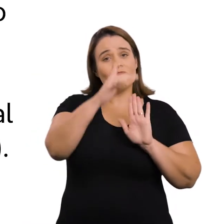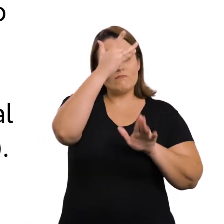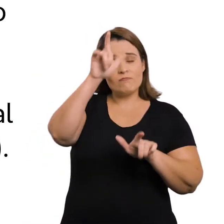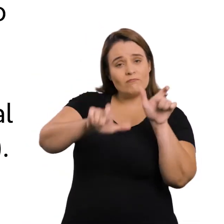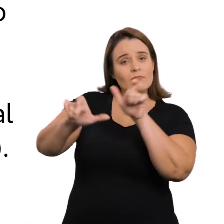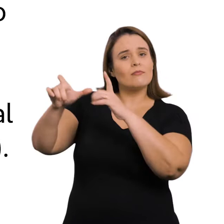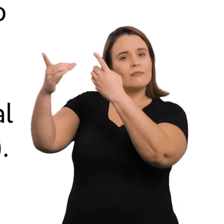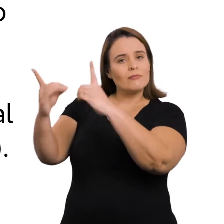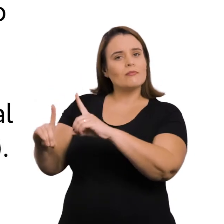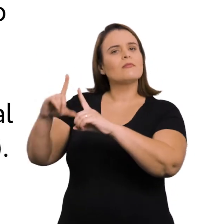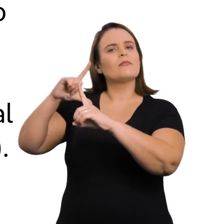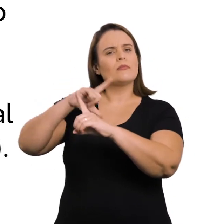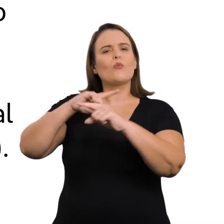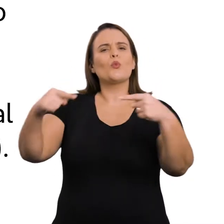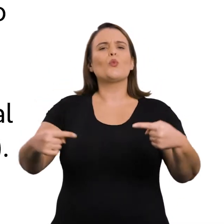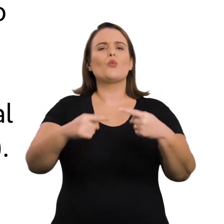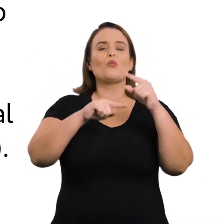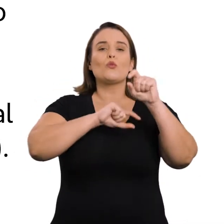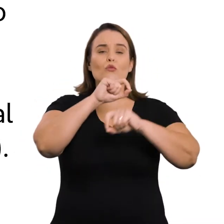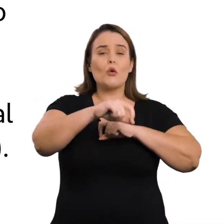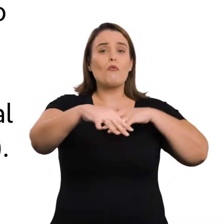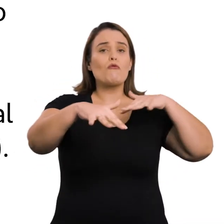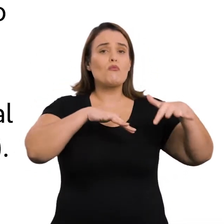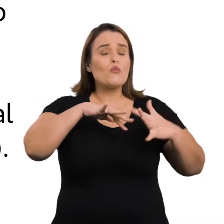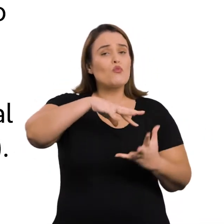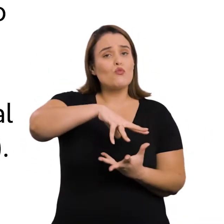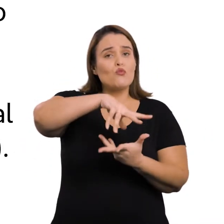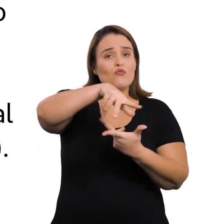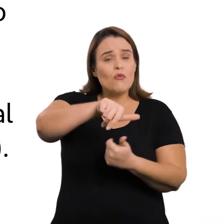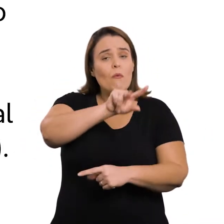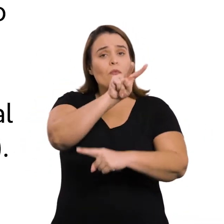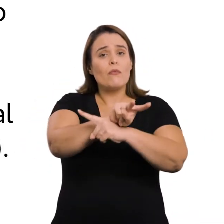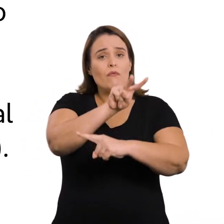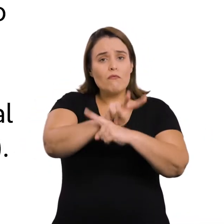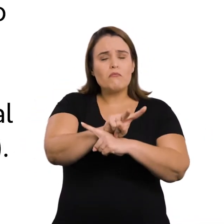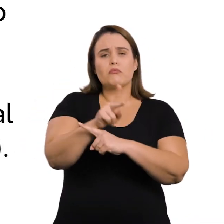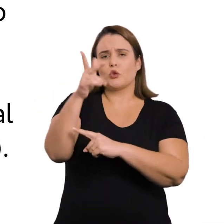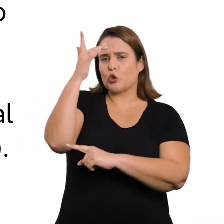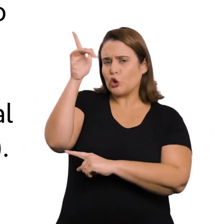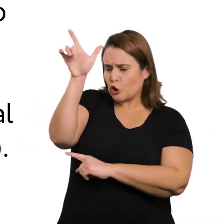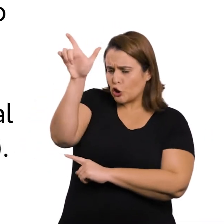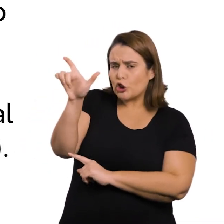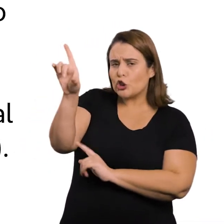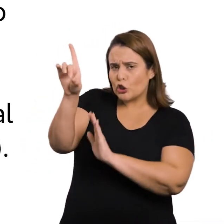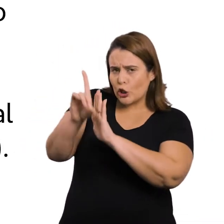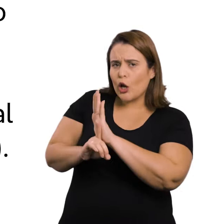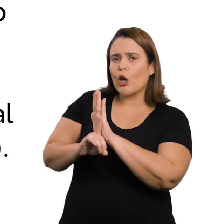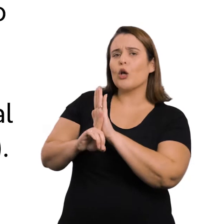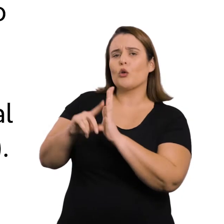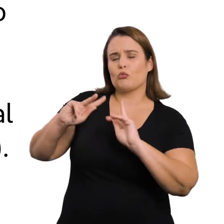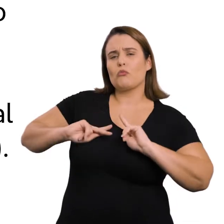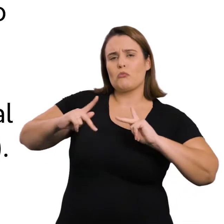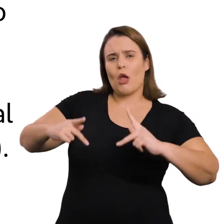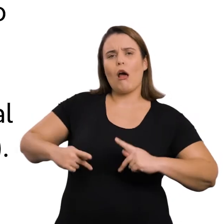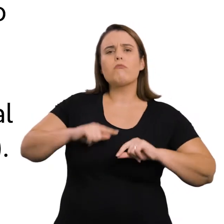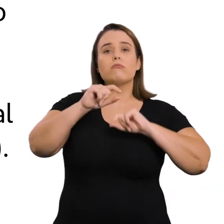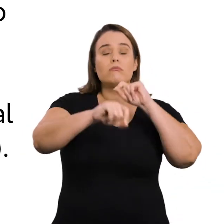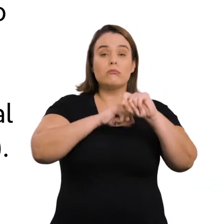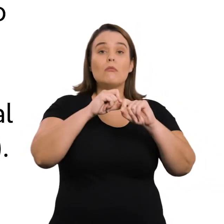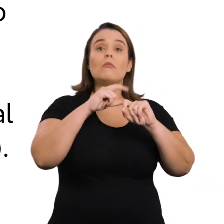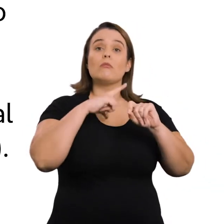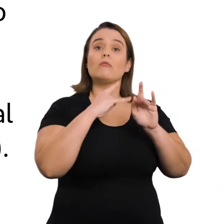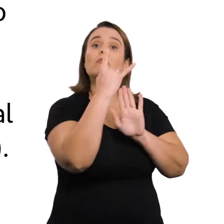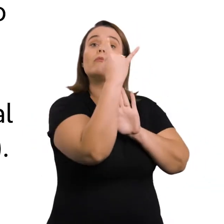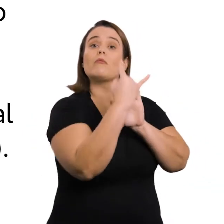com deficiência está relacionada ao Movimento Mundial de Defesa dos Direitos Humanos, que tem como marco inicial a